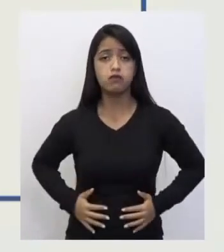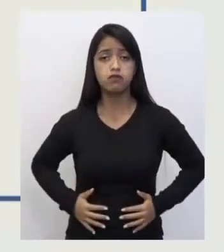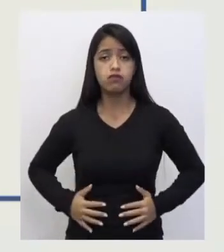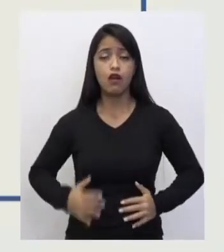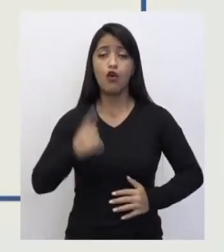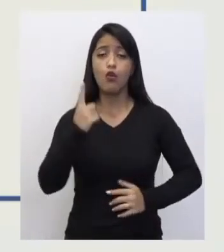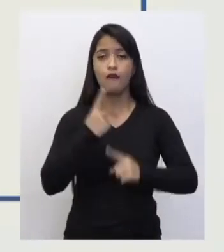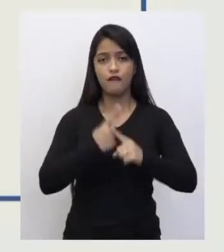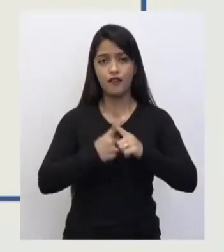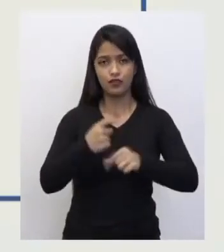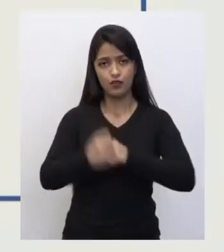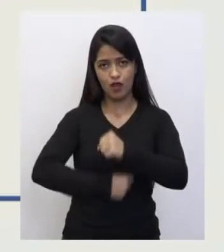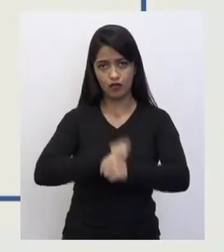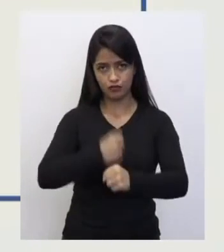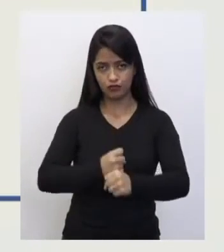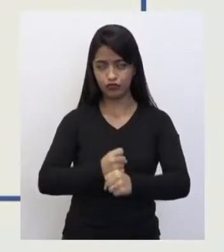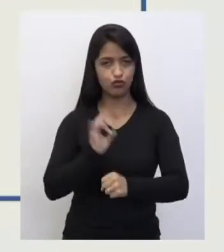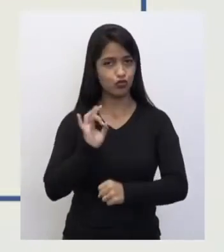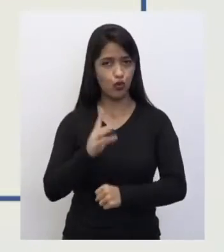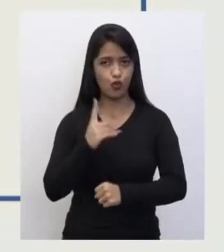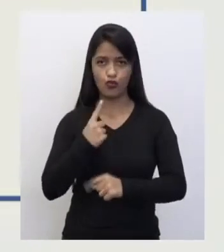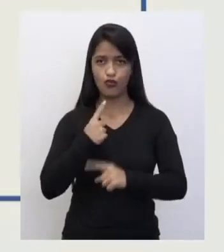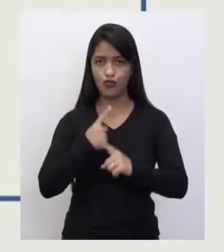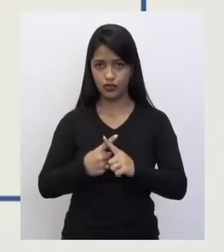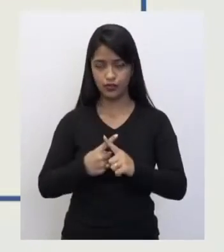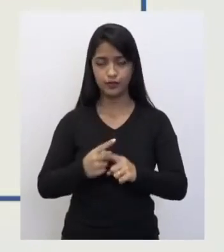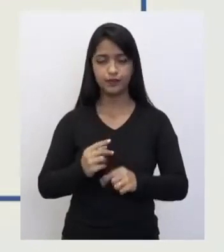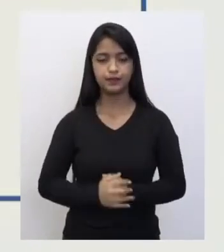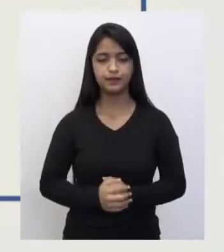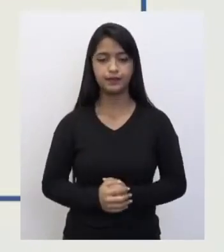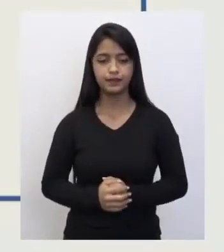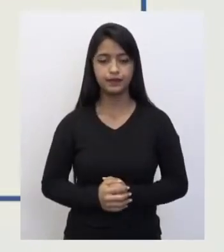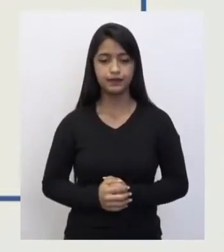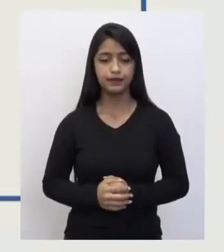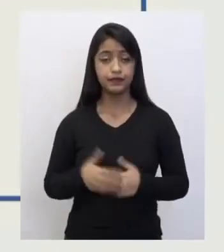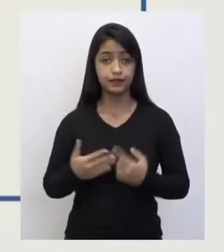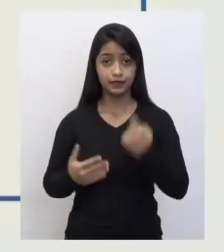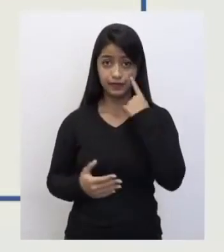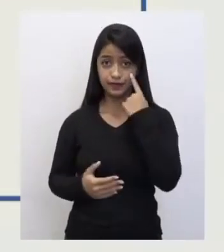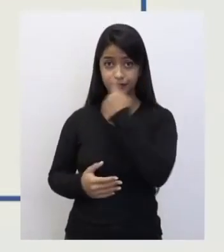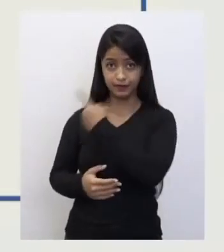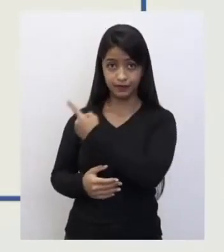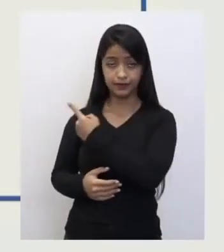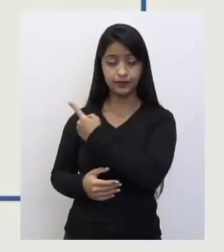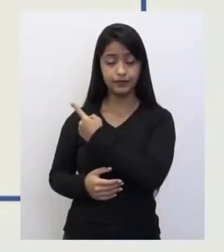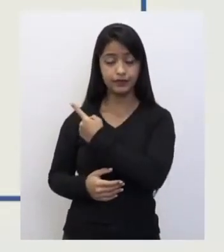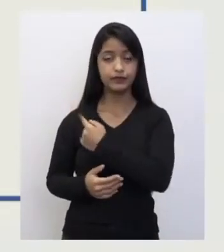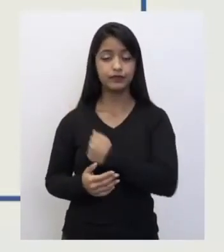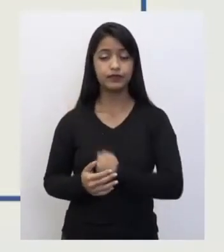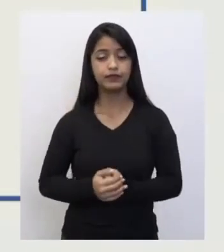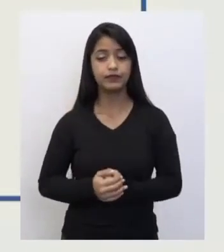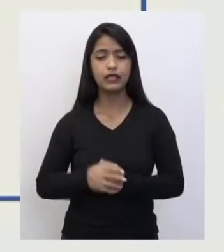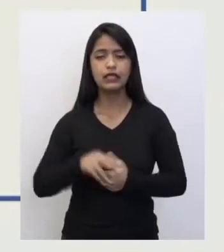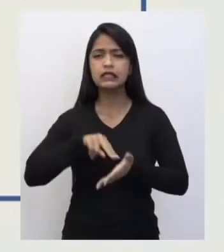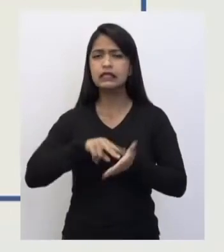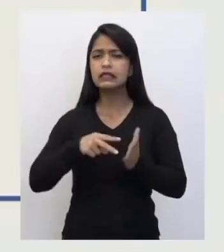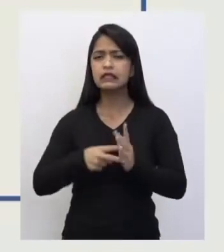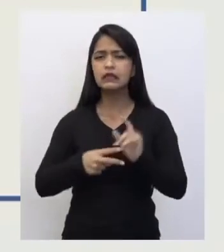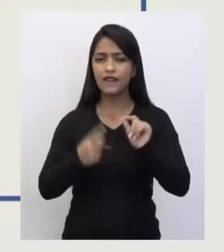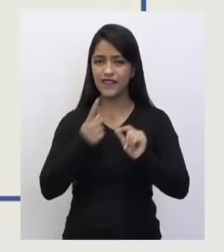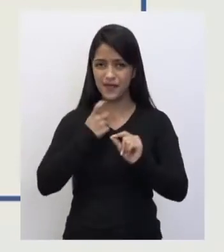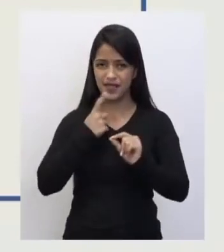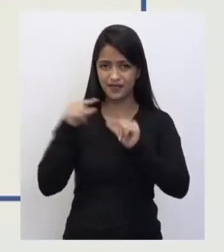né? Então aí nós inserimos essa oração, né? Que isso significa que a fêmea pode